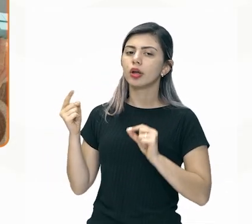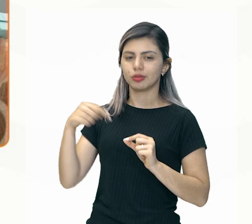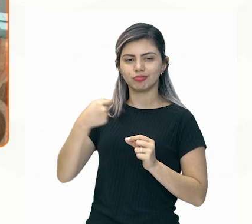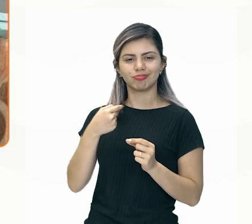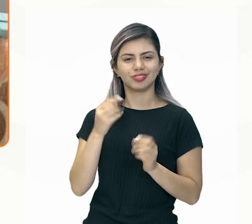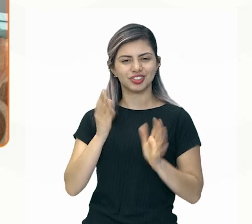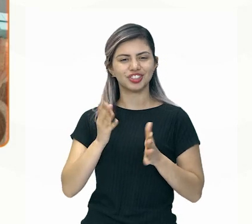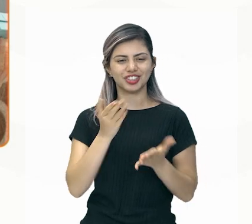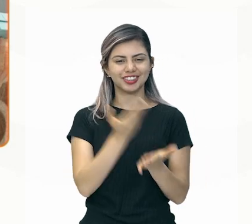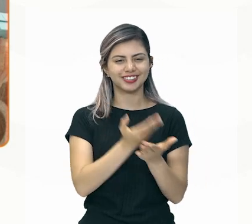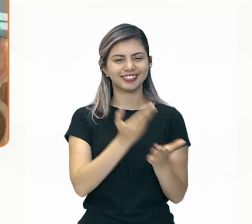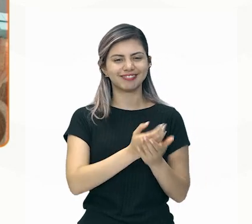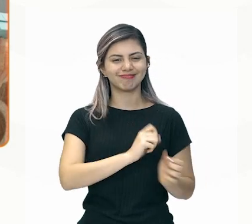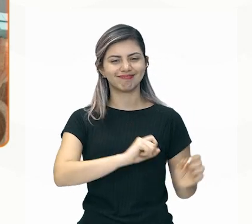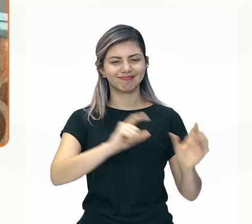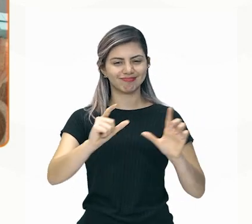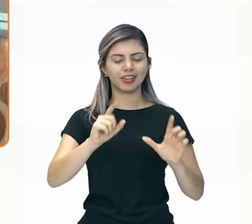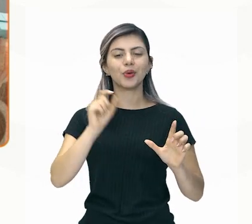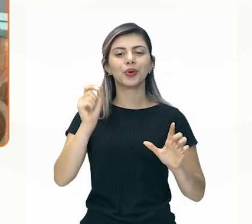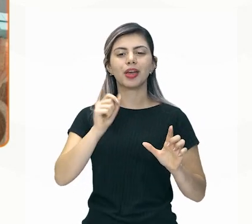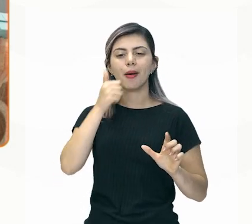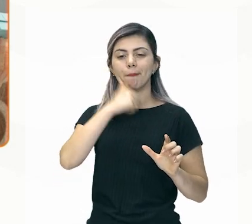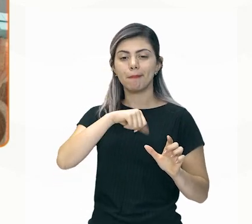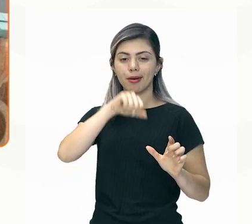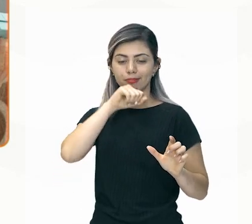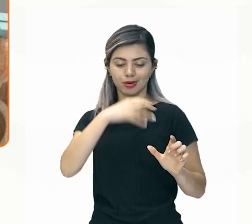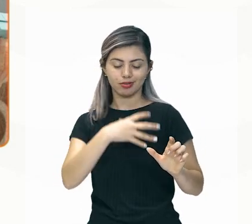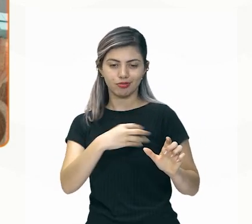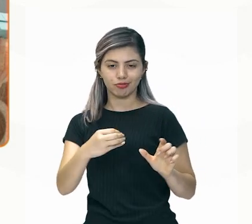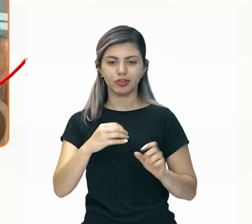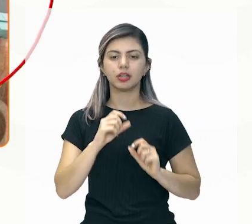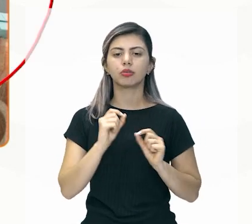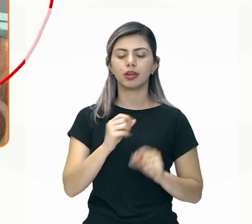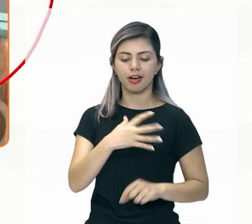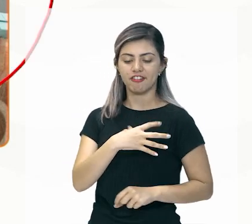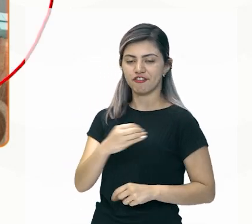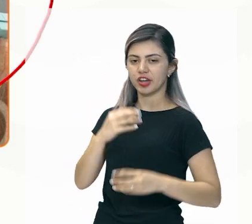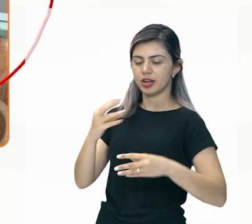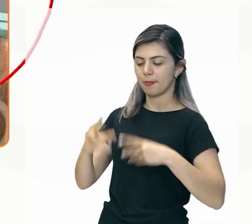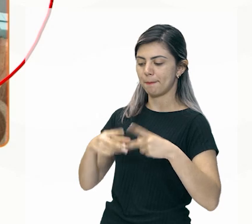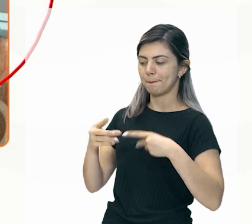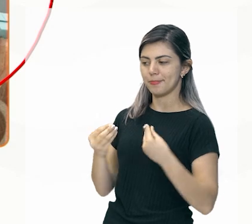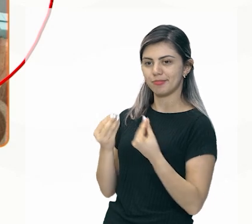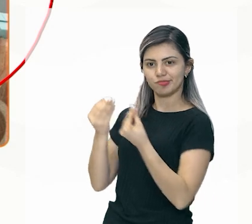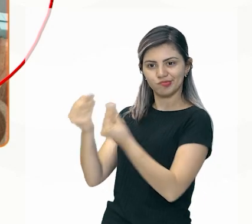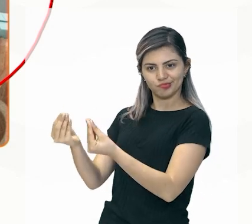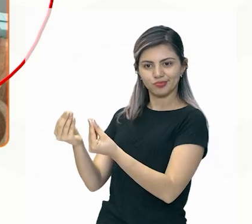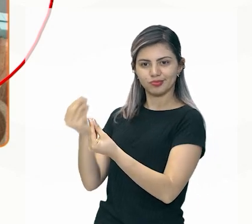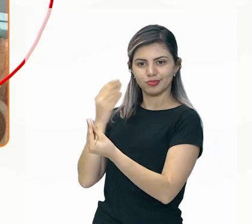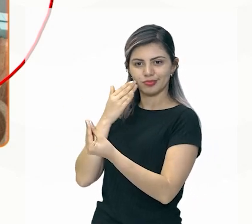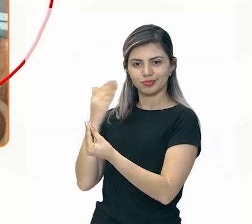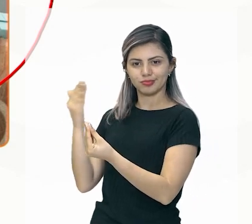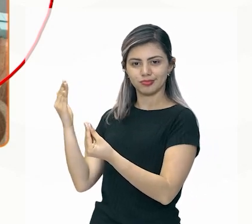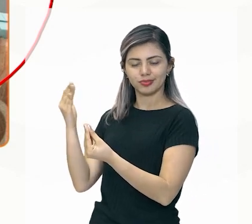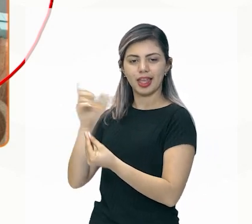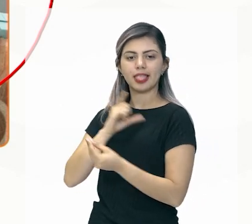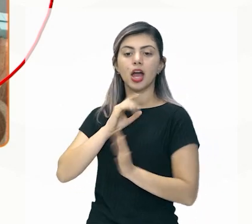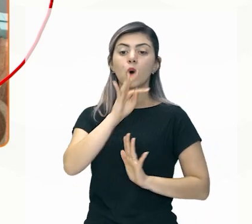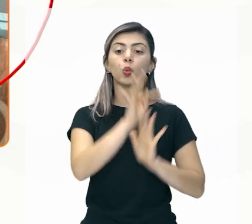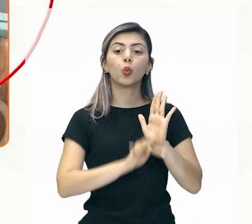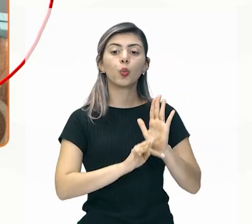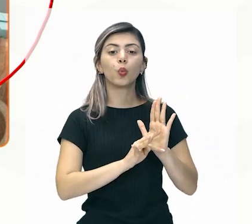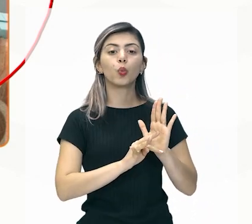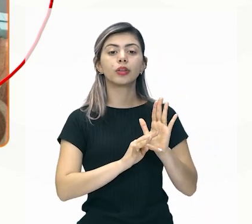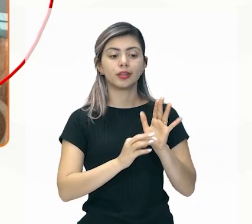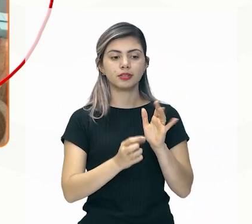é? Verificamos ali que temos uma mãe e uma filha. A filha está claramente presenteando aqui a mãe e tem um texto aqui, ó, que foi